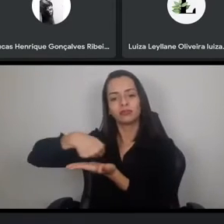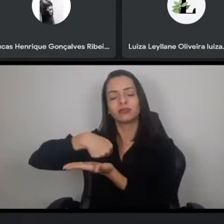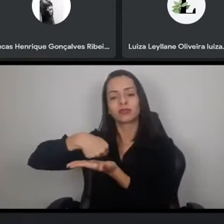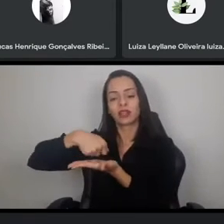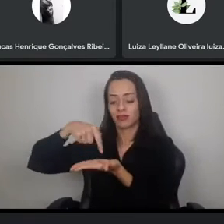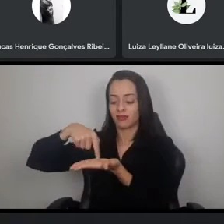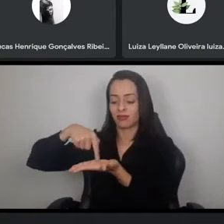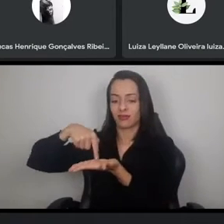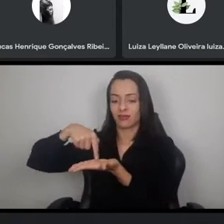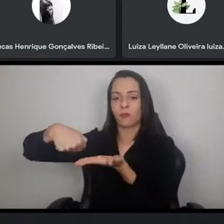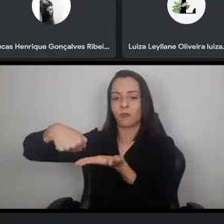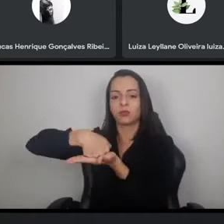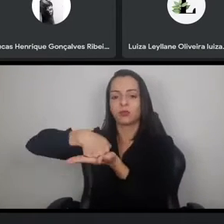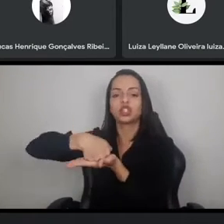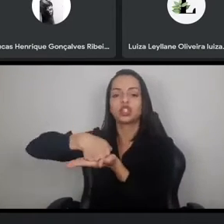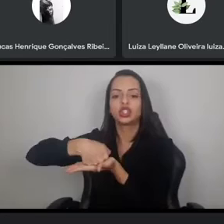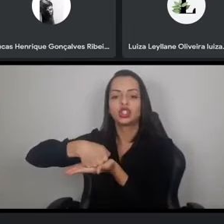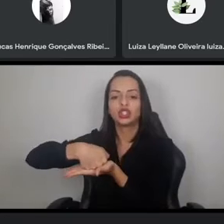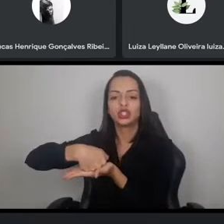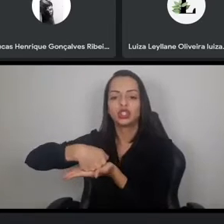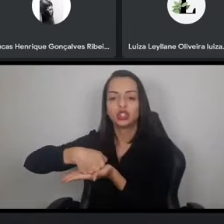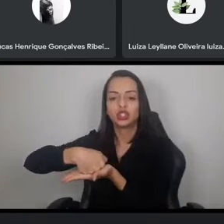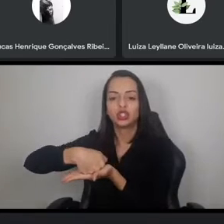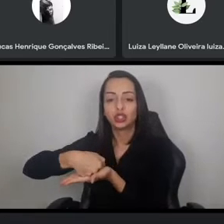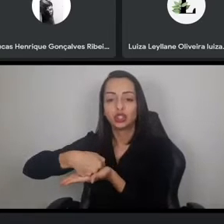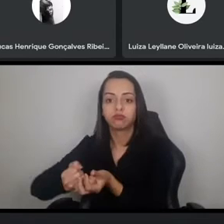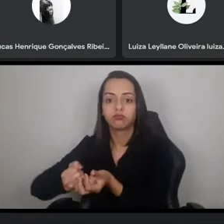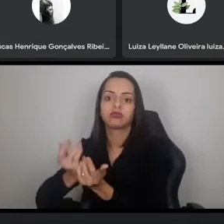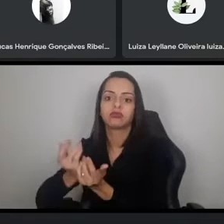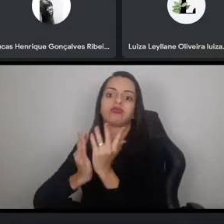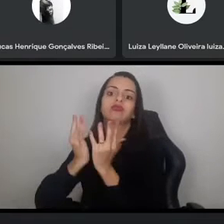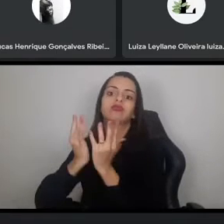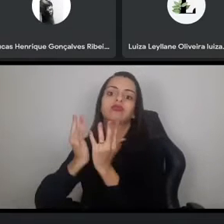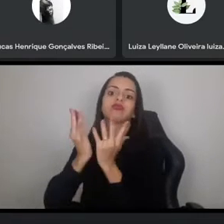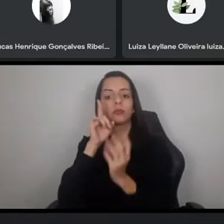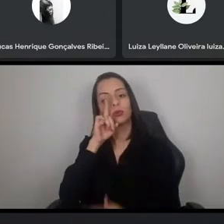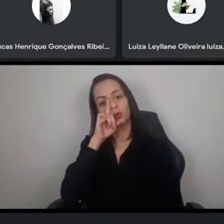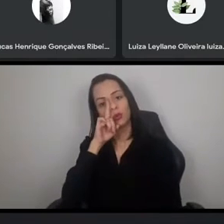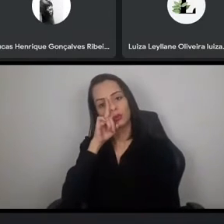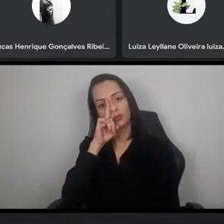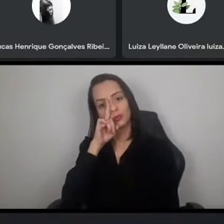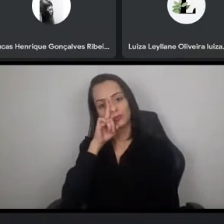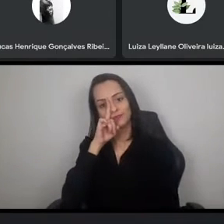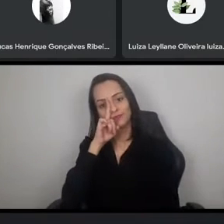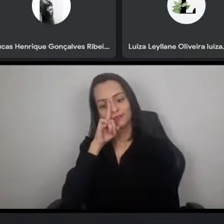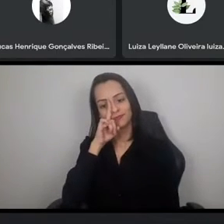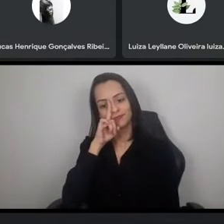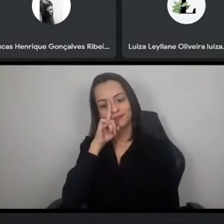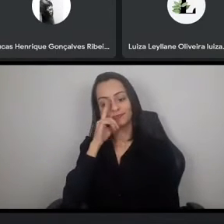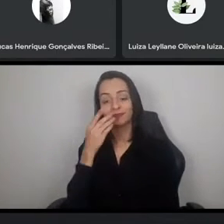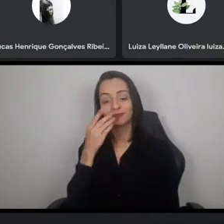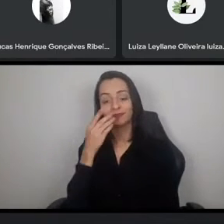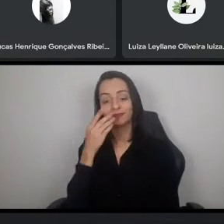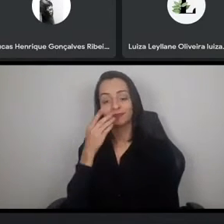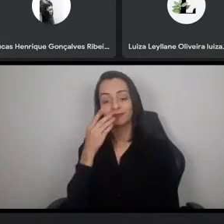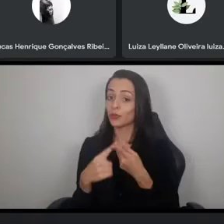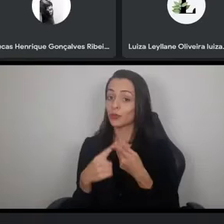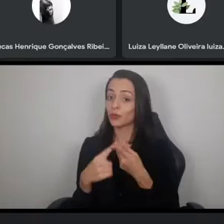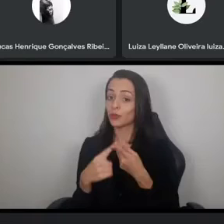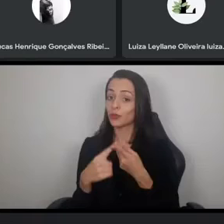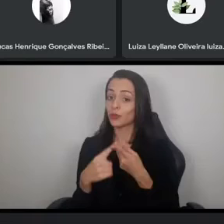o ferro, ele pode provocar um incêndio, porque o ferro quente, ele vai em contato com o